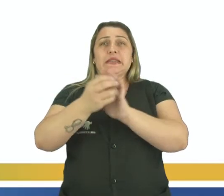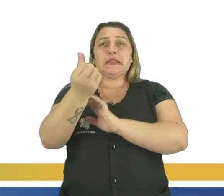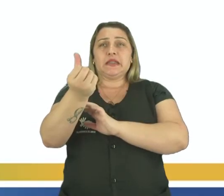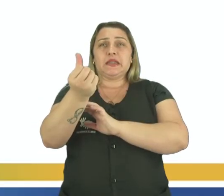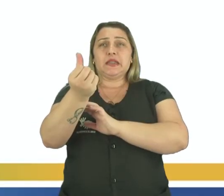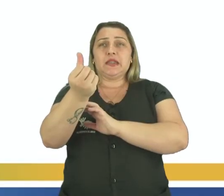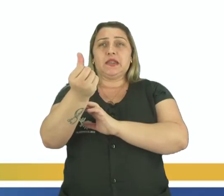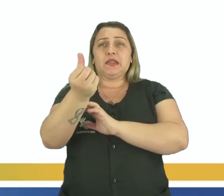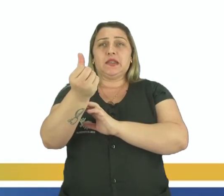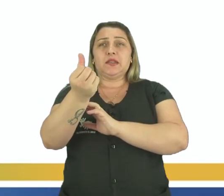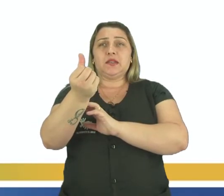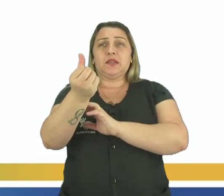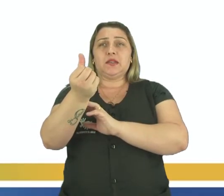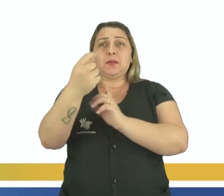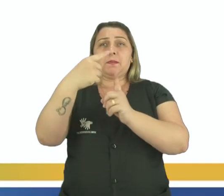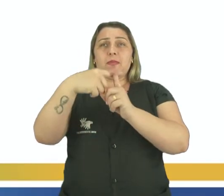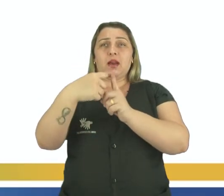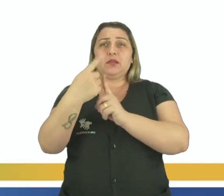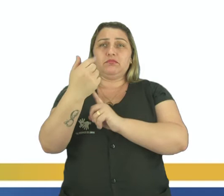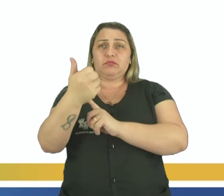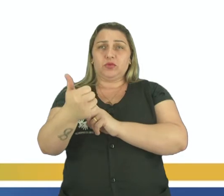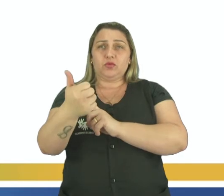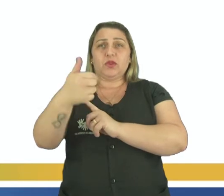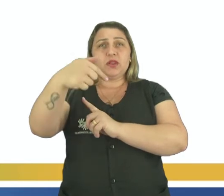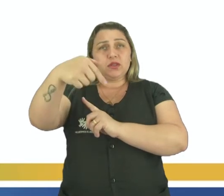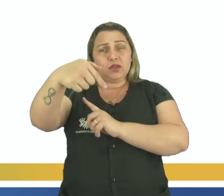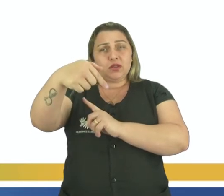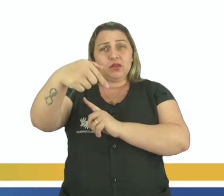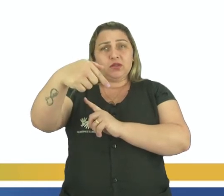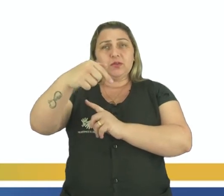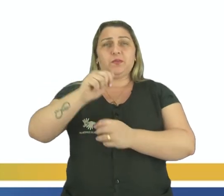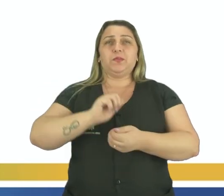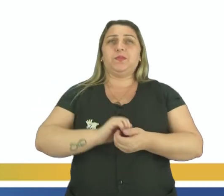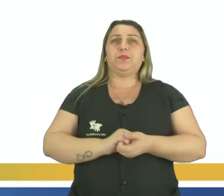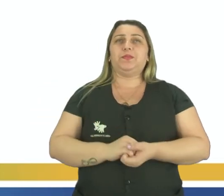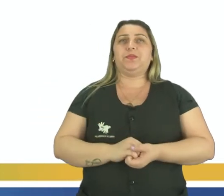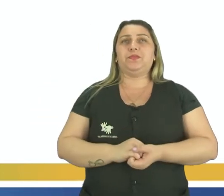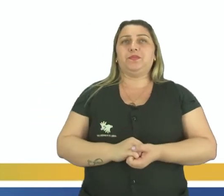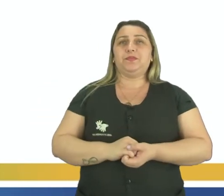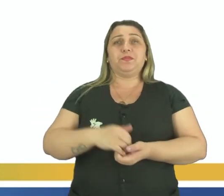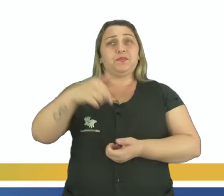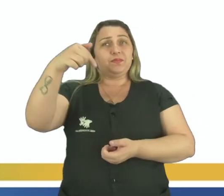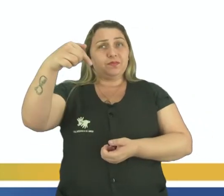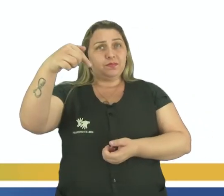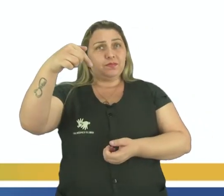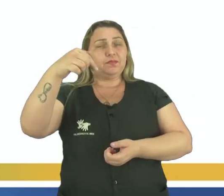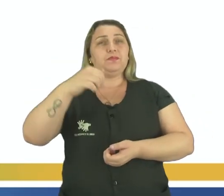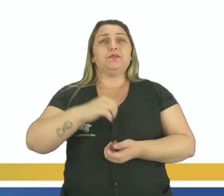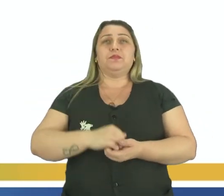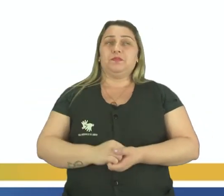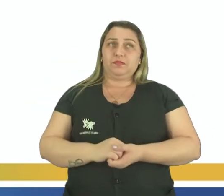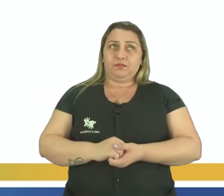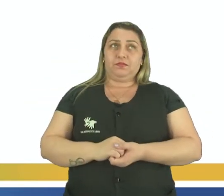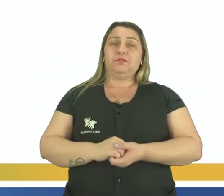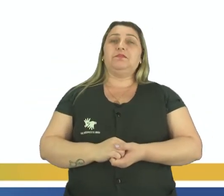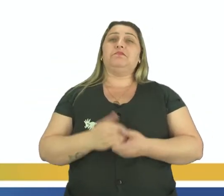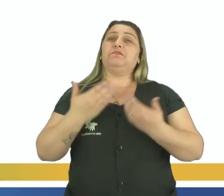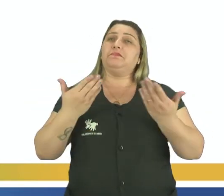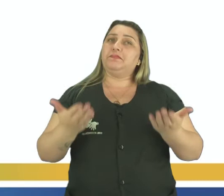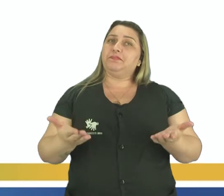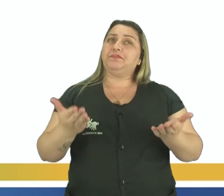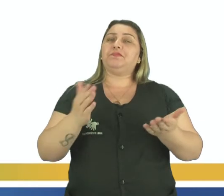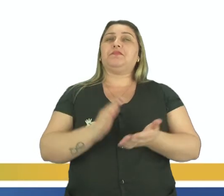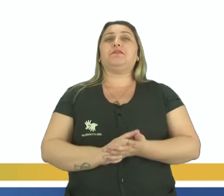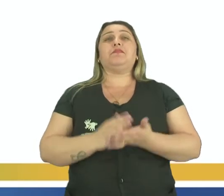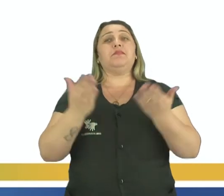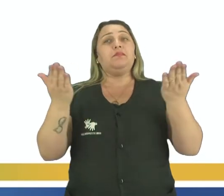6. Eu tenho 1, eu tenho 6 e vou adicionar mais 1. Então, eu vou ficar com 7. Muito bem,